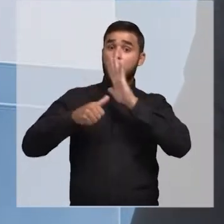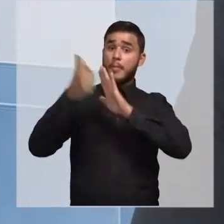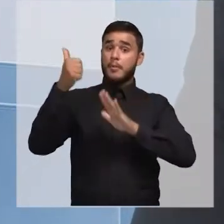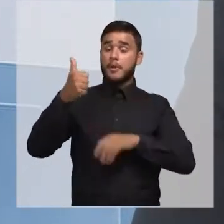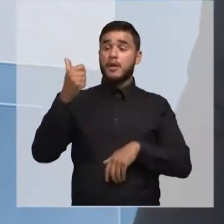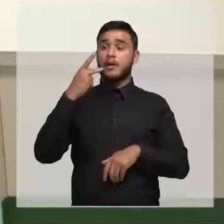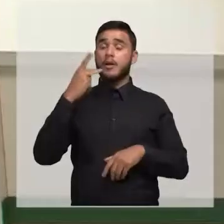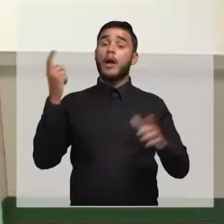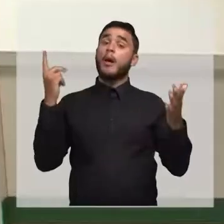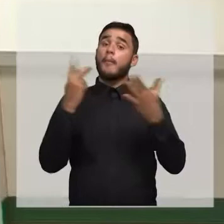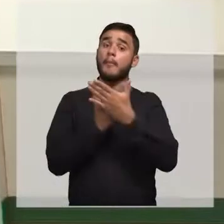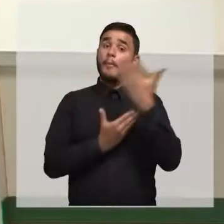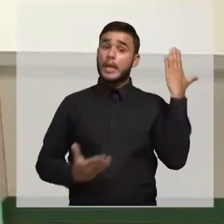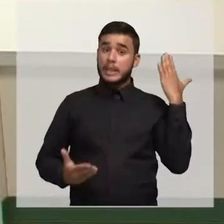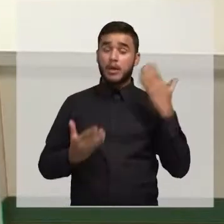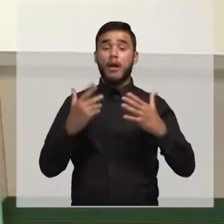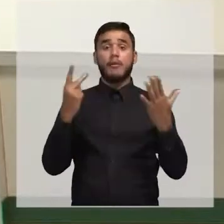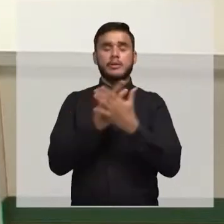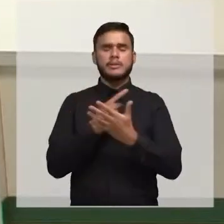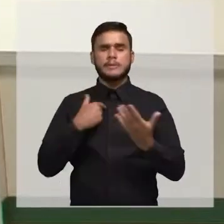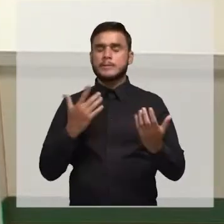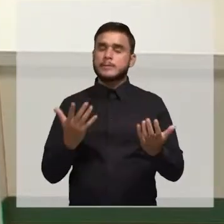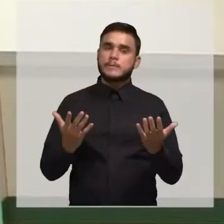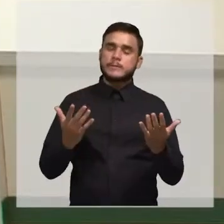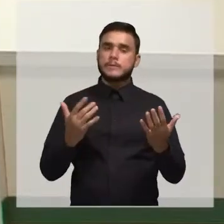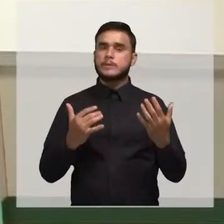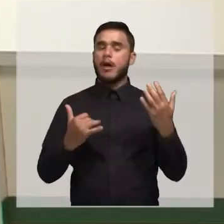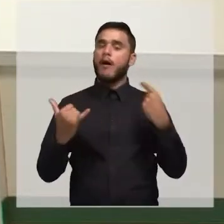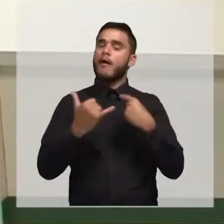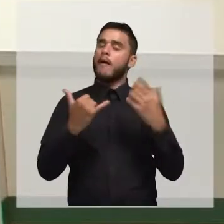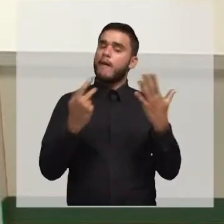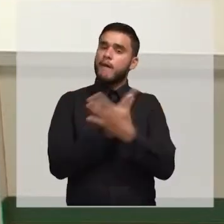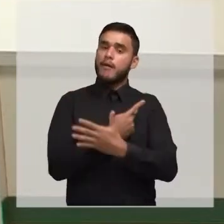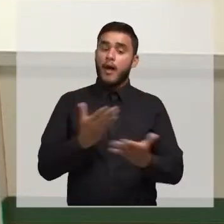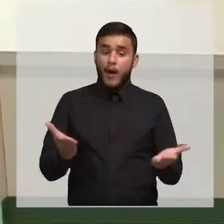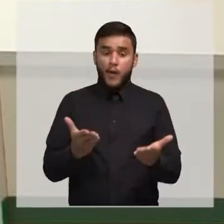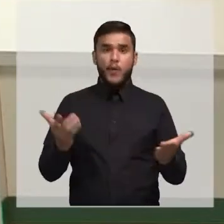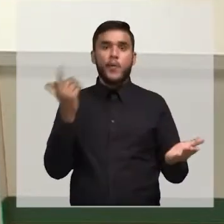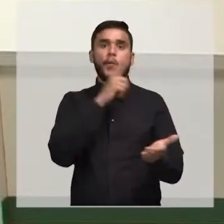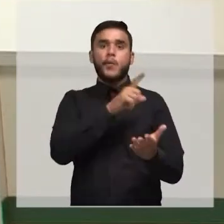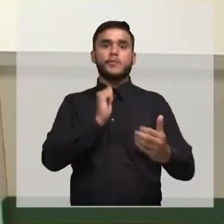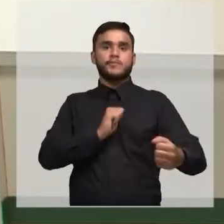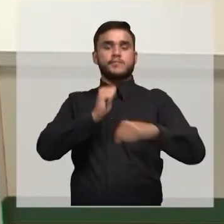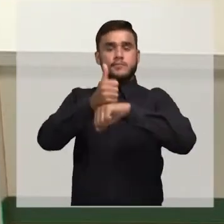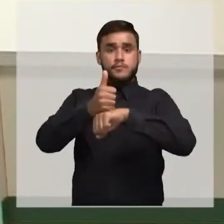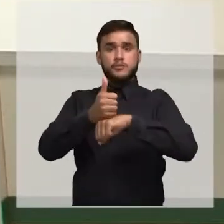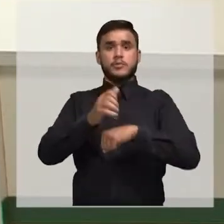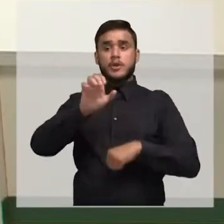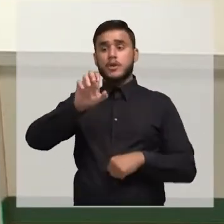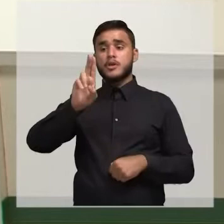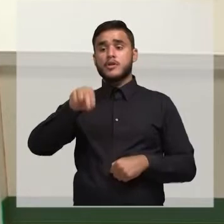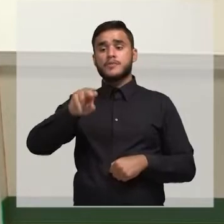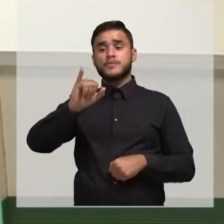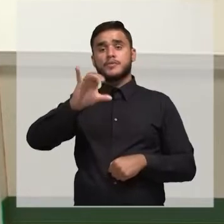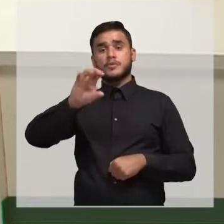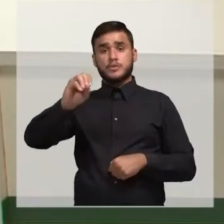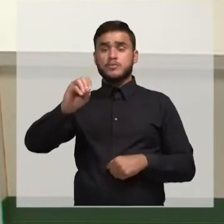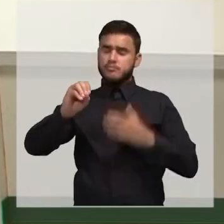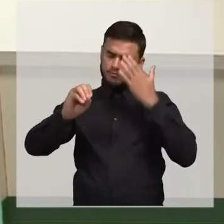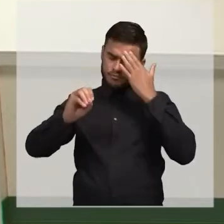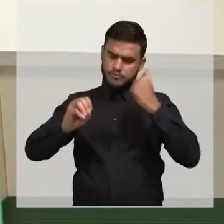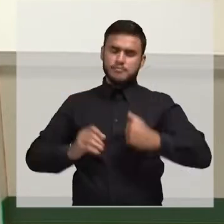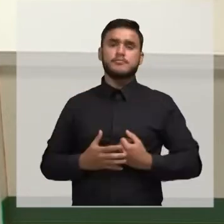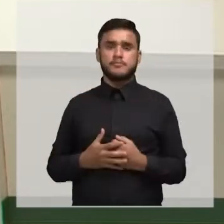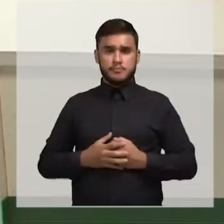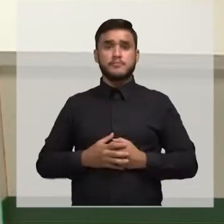Que nunca foi assimilado bem por ele. Pronto, ele perdeu a primeira para poder ganhar essa. Então não é fácil, o Eunício sabe disso. E a conta